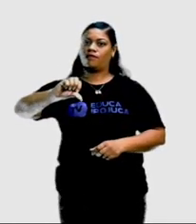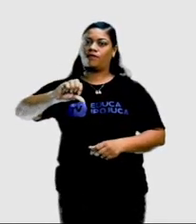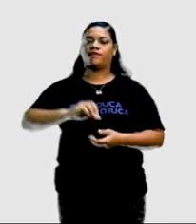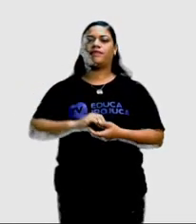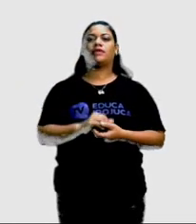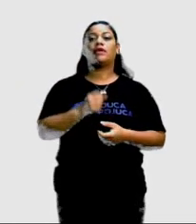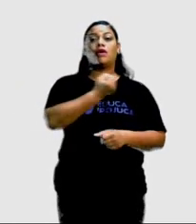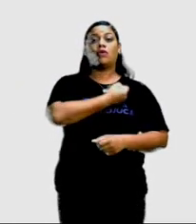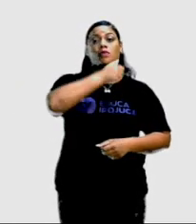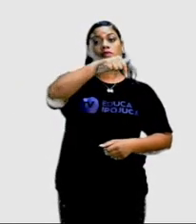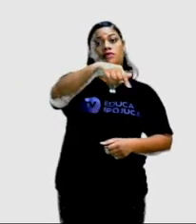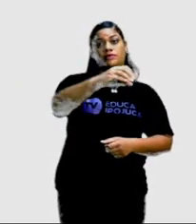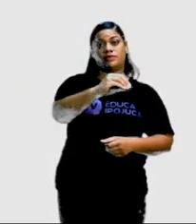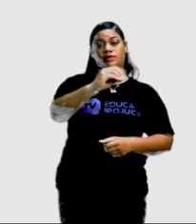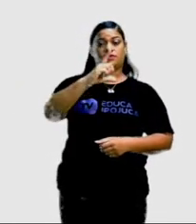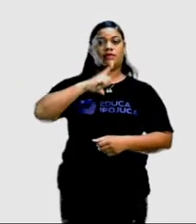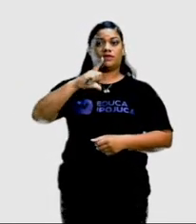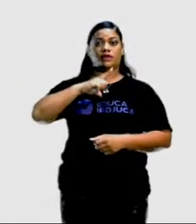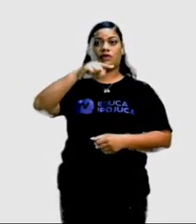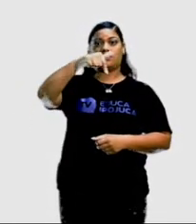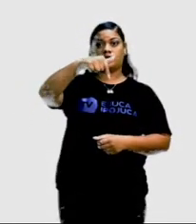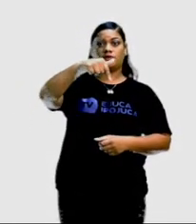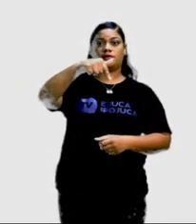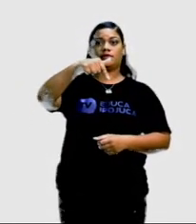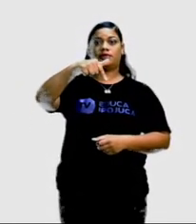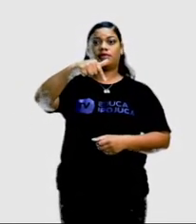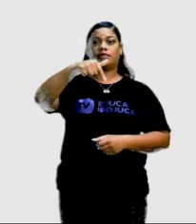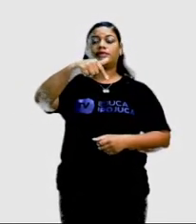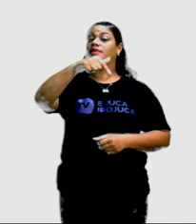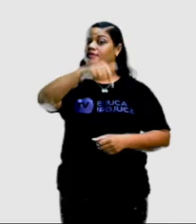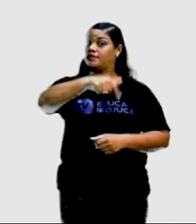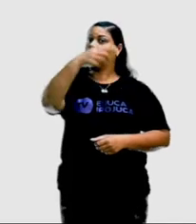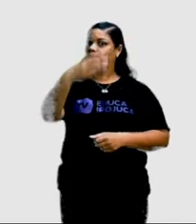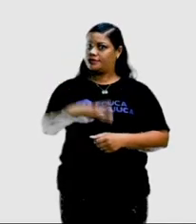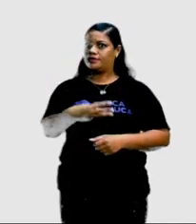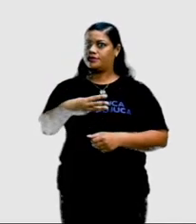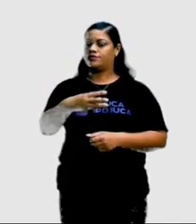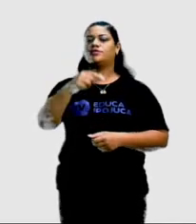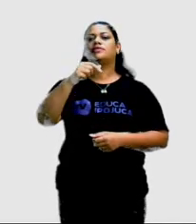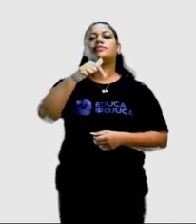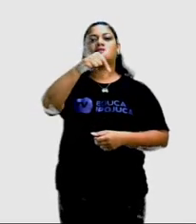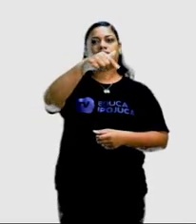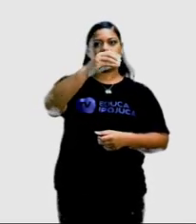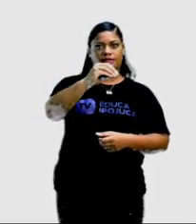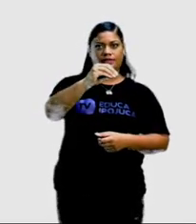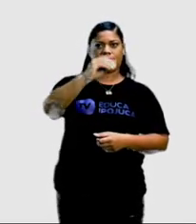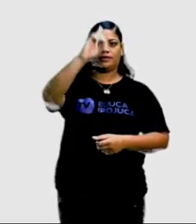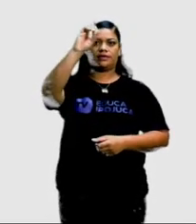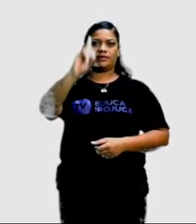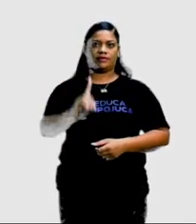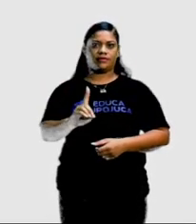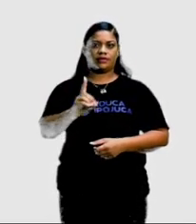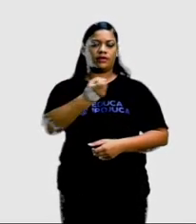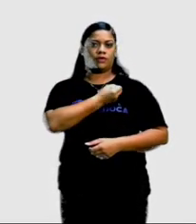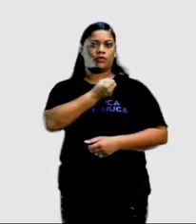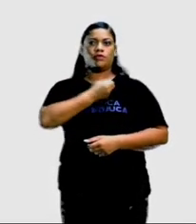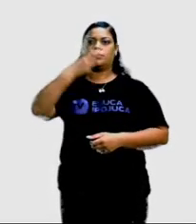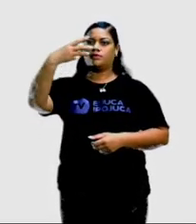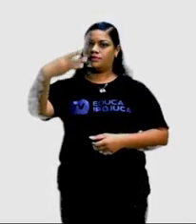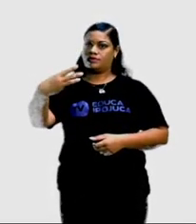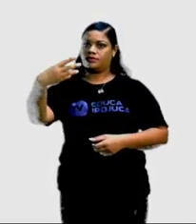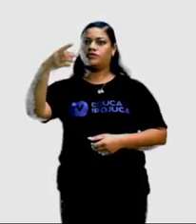número 70, eu tenho 73. Eu tenho o número 70 de dezena e o número 3